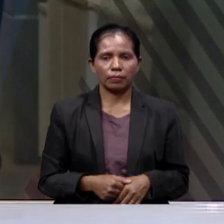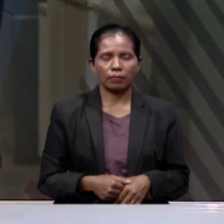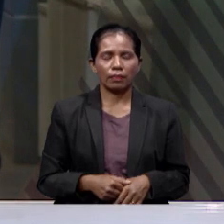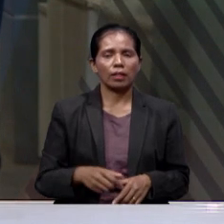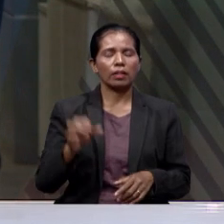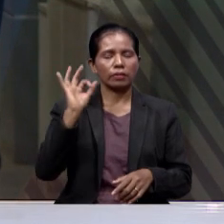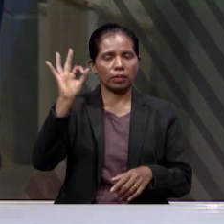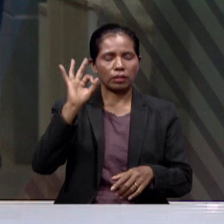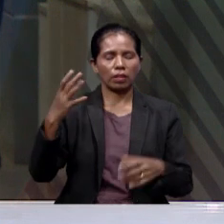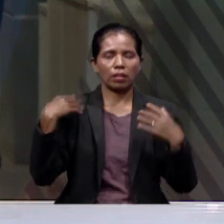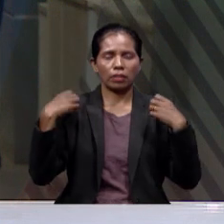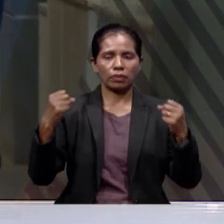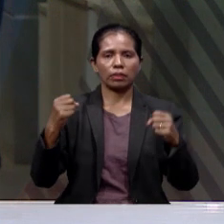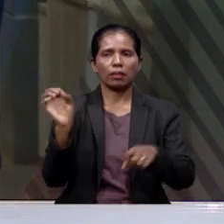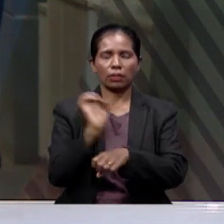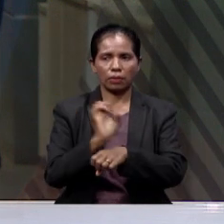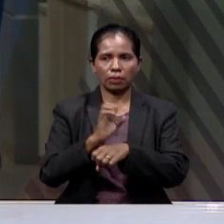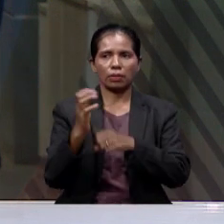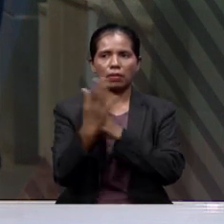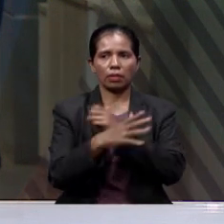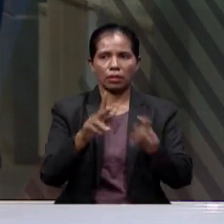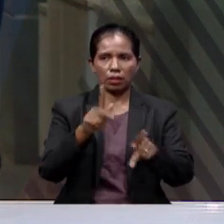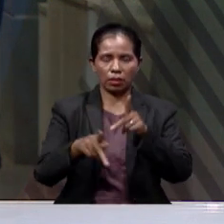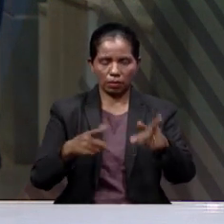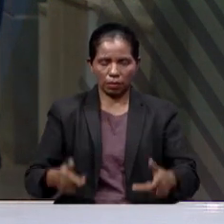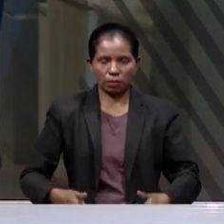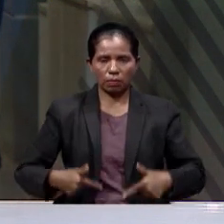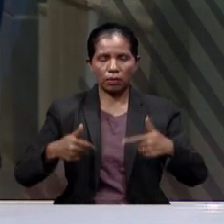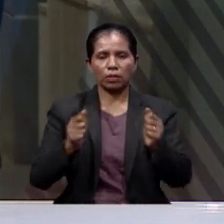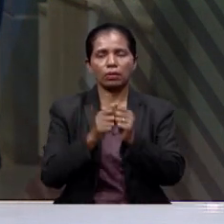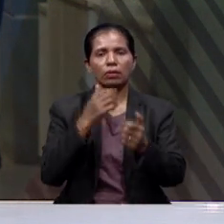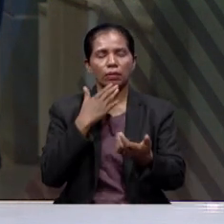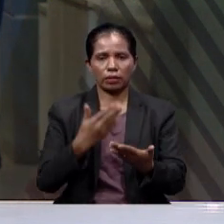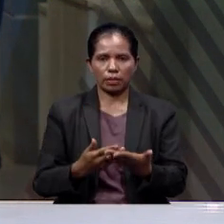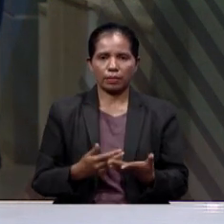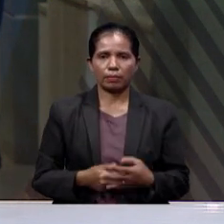Fratelinse e a força economia e a relaran, no é povo belo moris so digno.